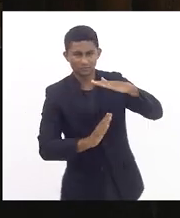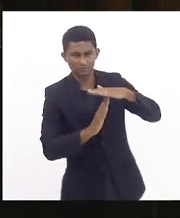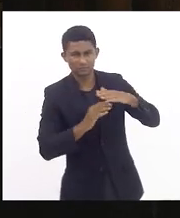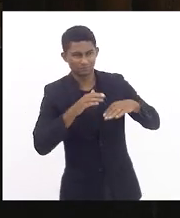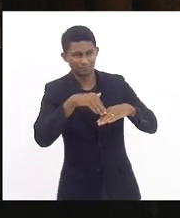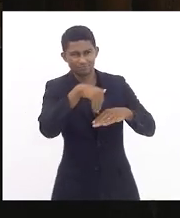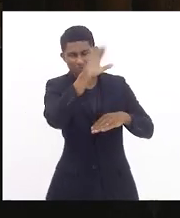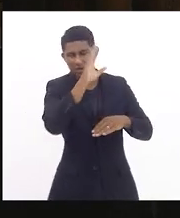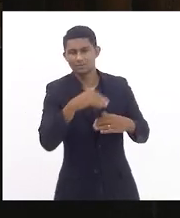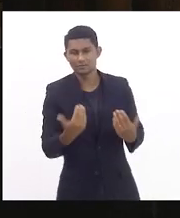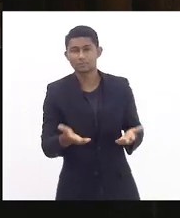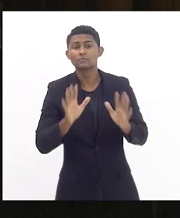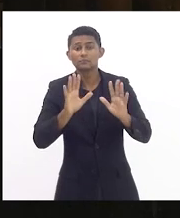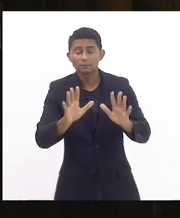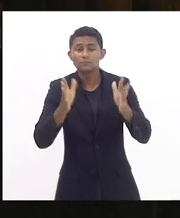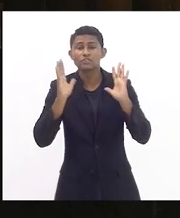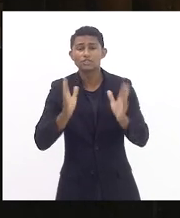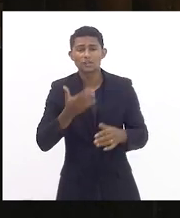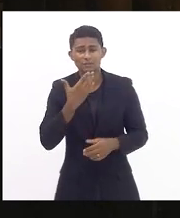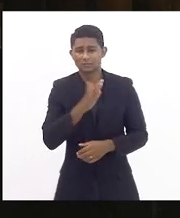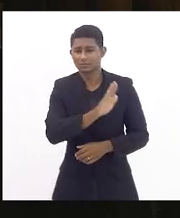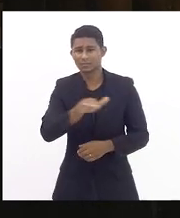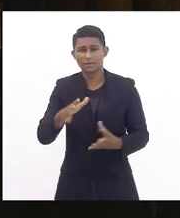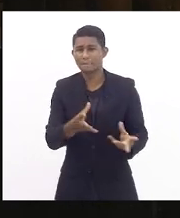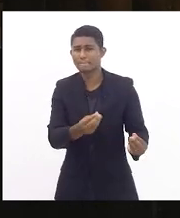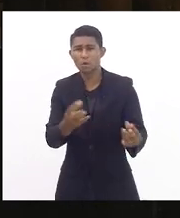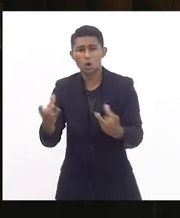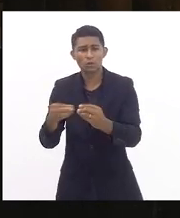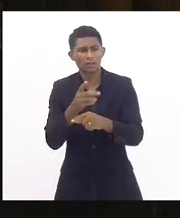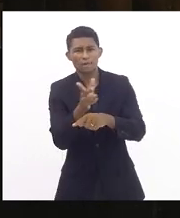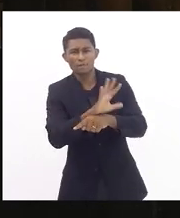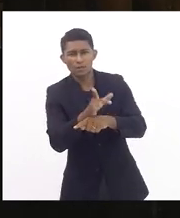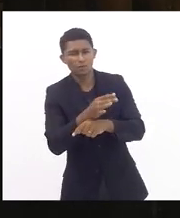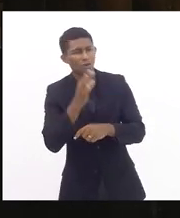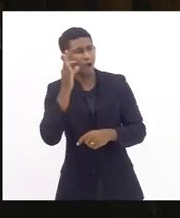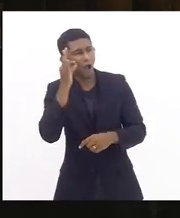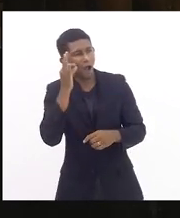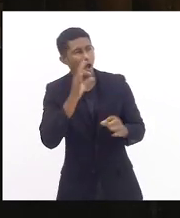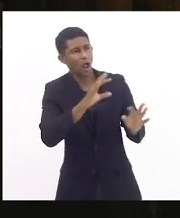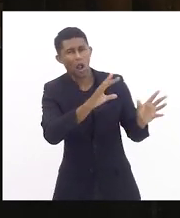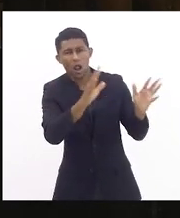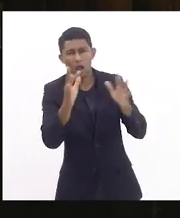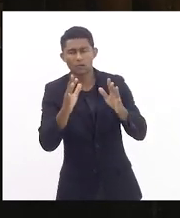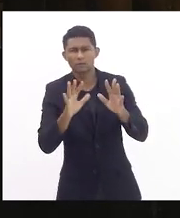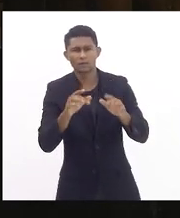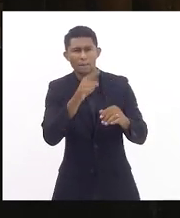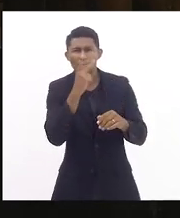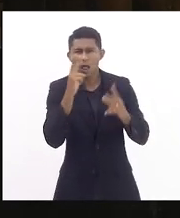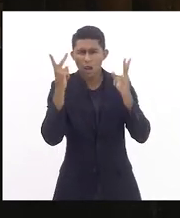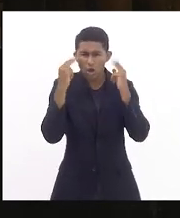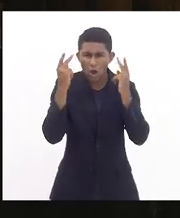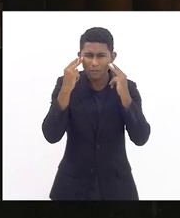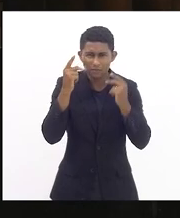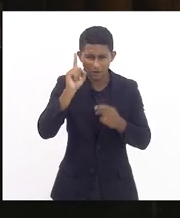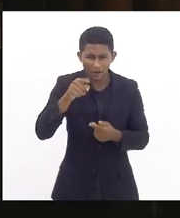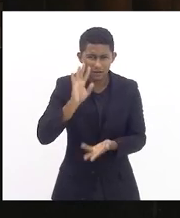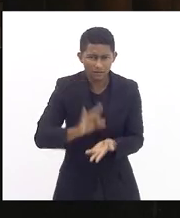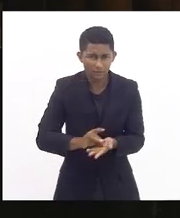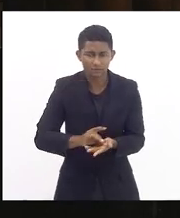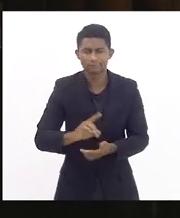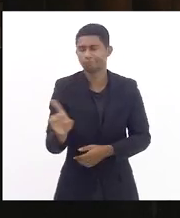muitas crianças já assistiram esse vídeo. E tratando de uma coisa natural, e na realidade não é natural. Então nós,